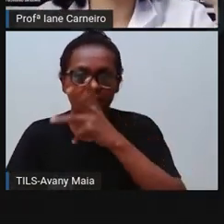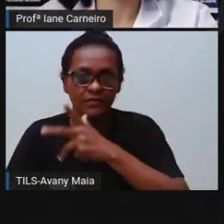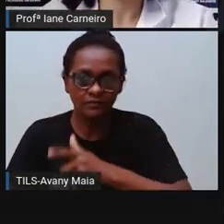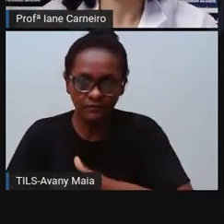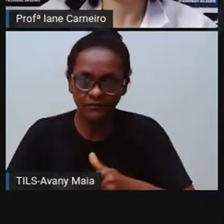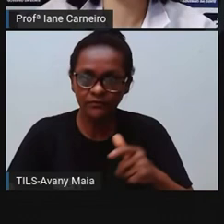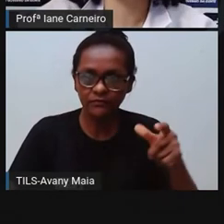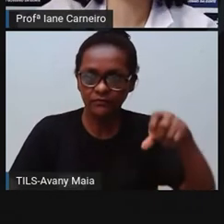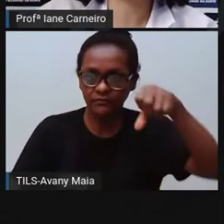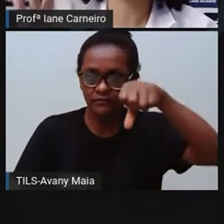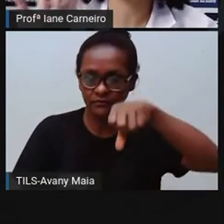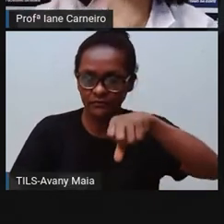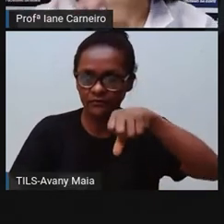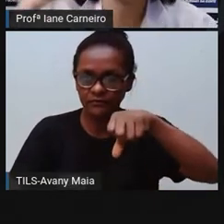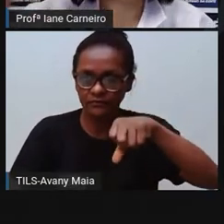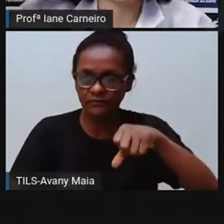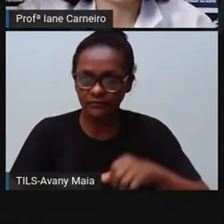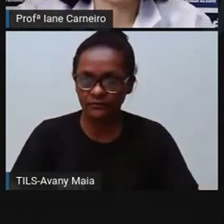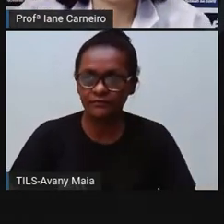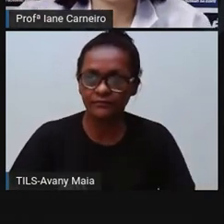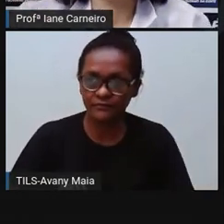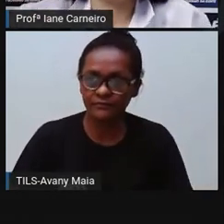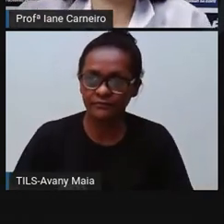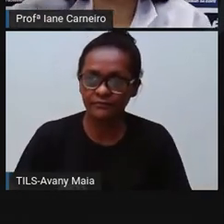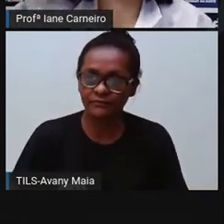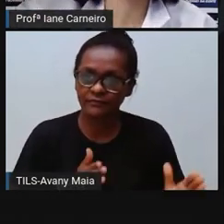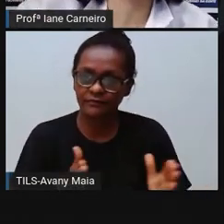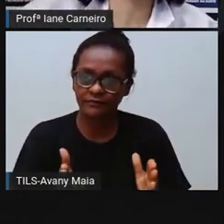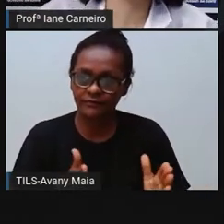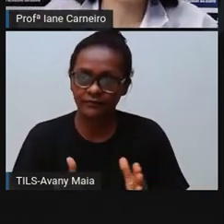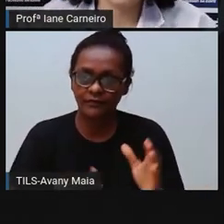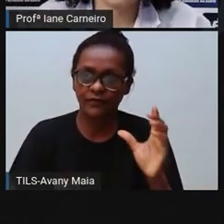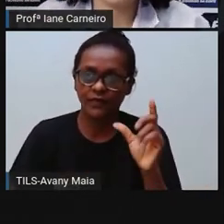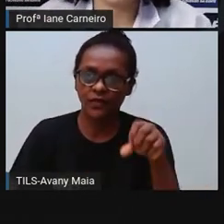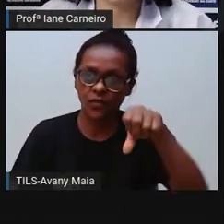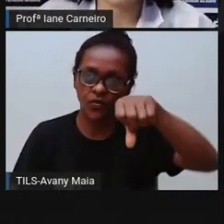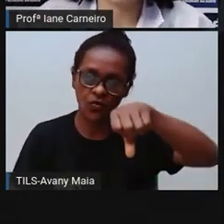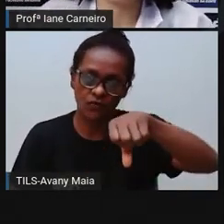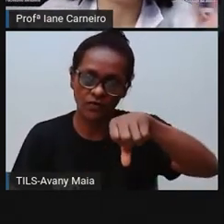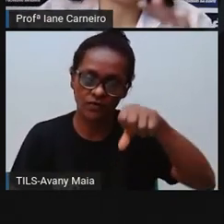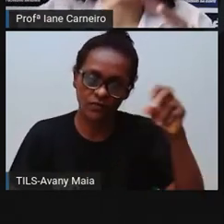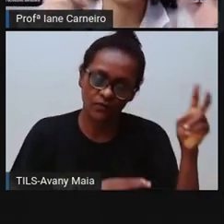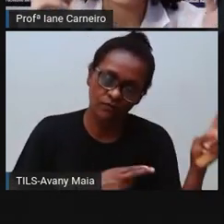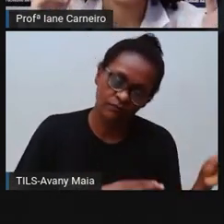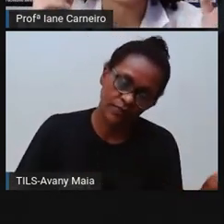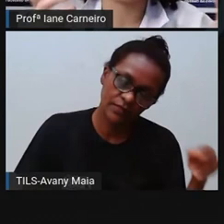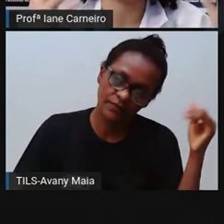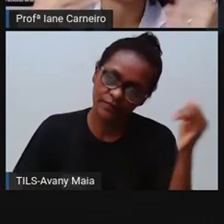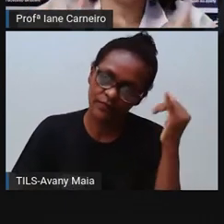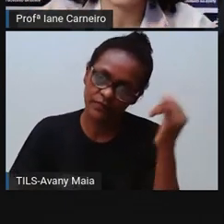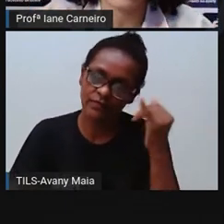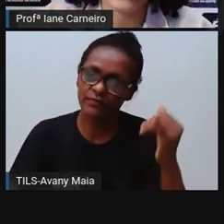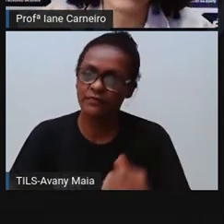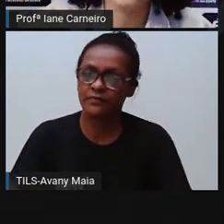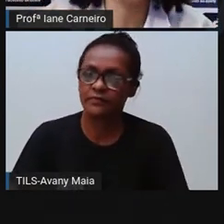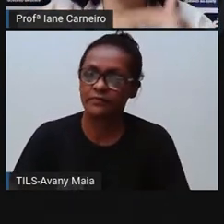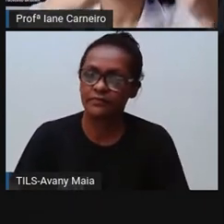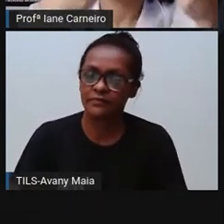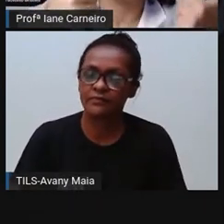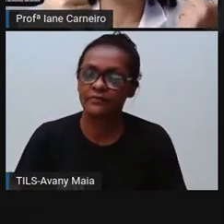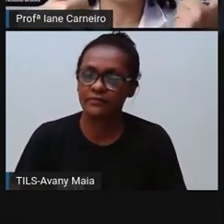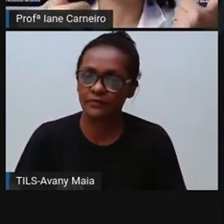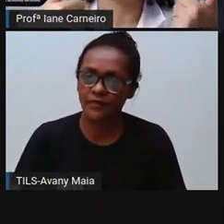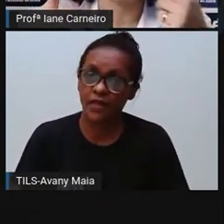dormiu 9 da noite, o ideal é que você acorde até 9 horas do outro dia, tá certo? Aí vai ficar umas 12 horas. Se você puder acordar